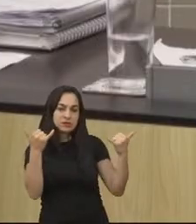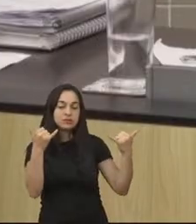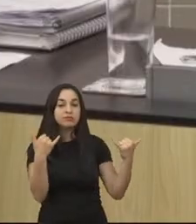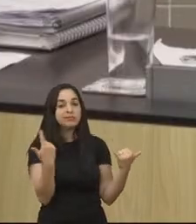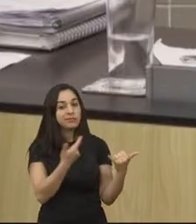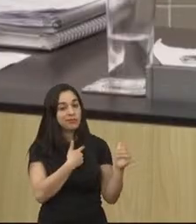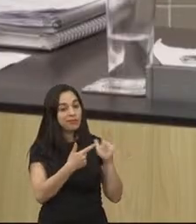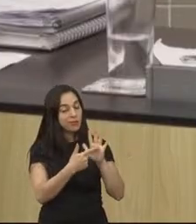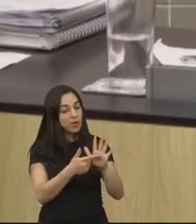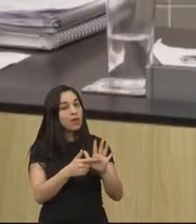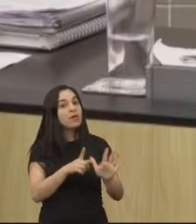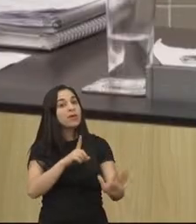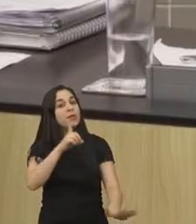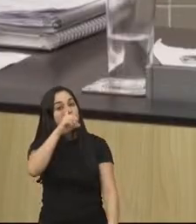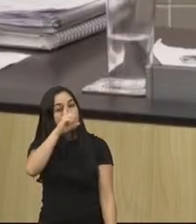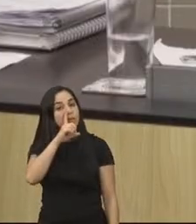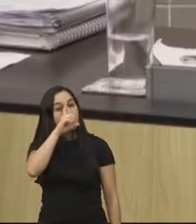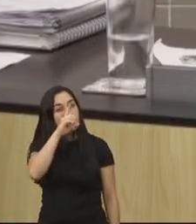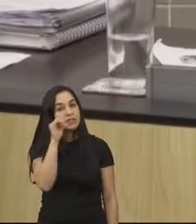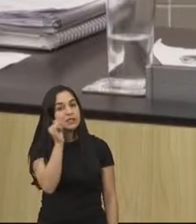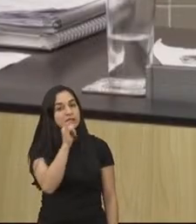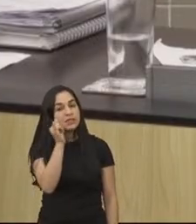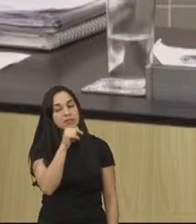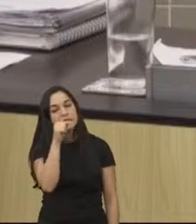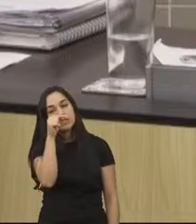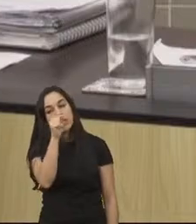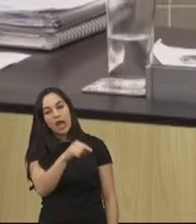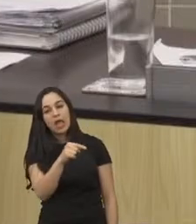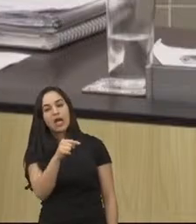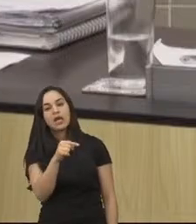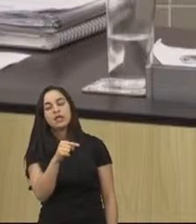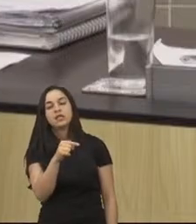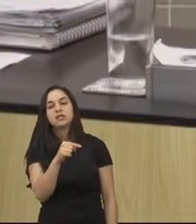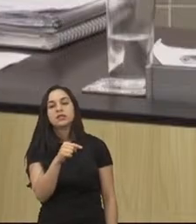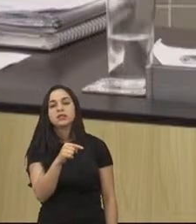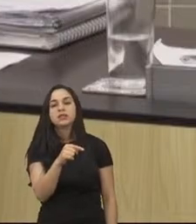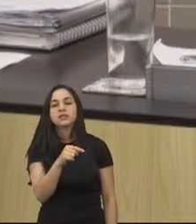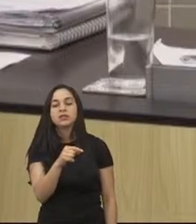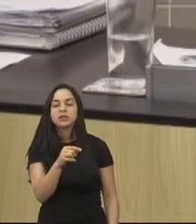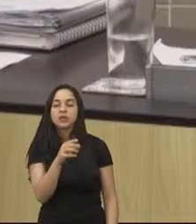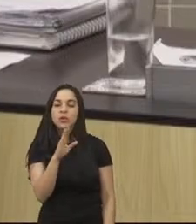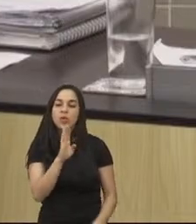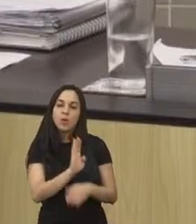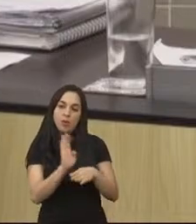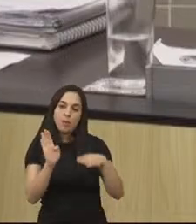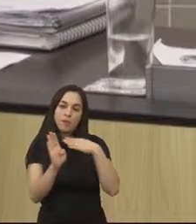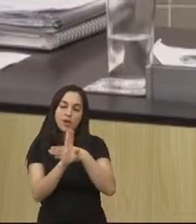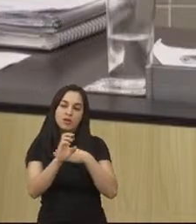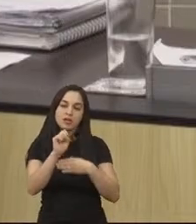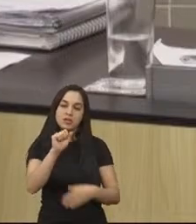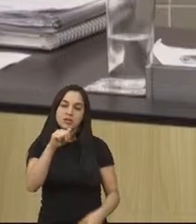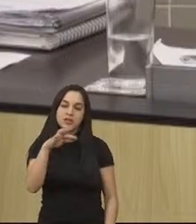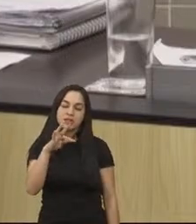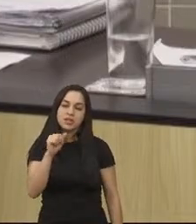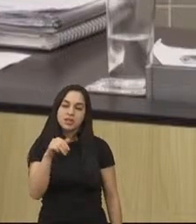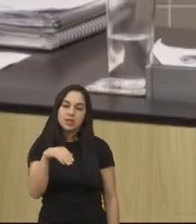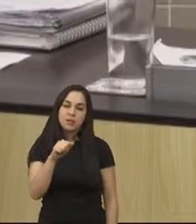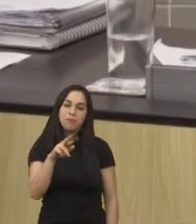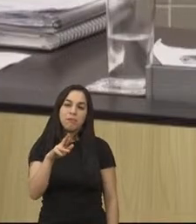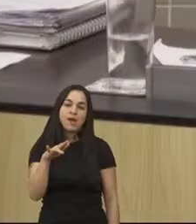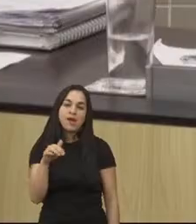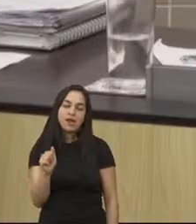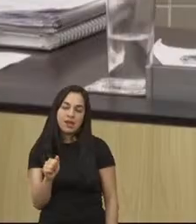das oscilações de energia elétrica lá no Prolongamento Santa Maria e no Santa Maria e também